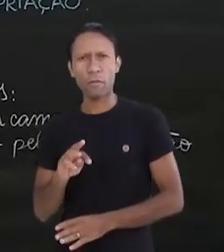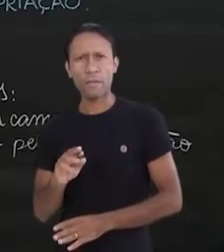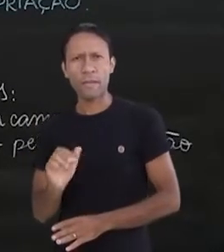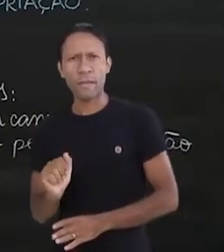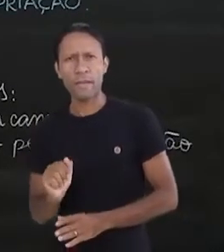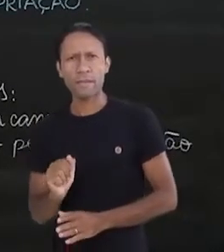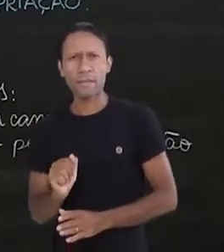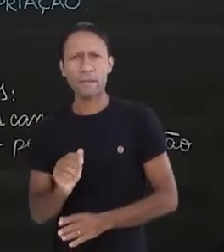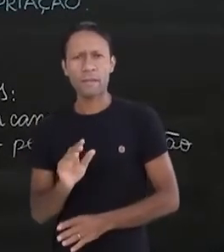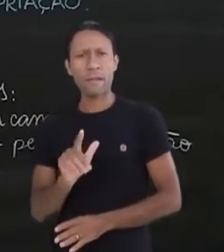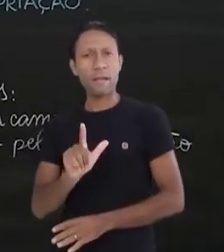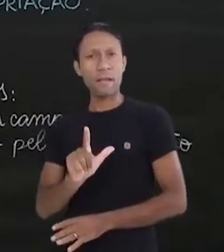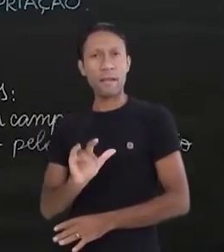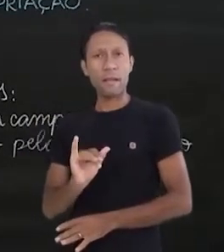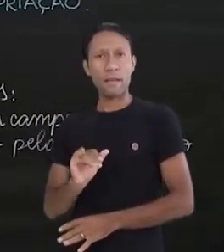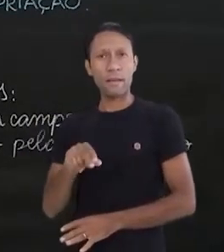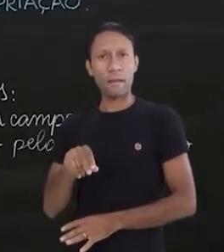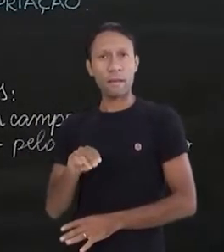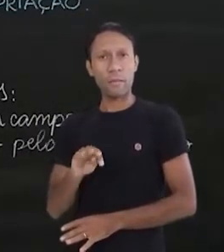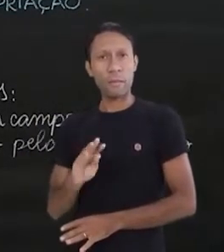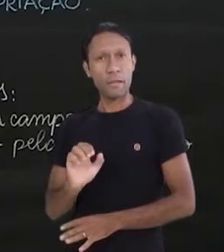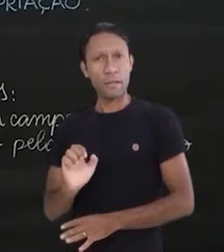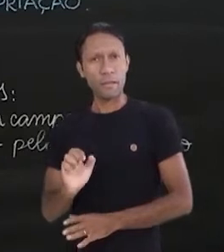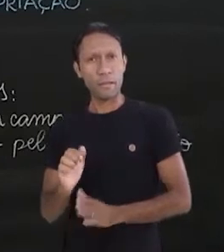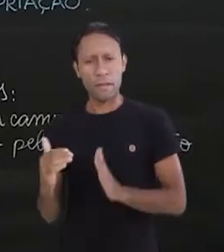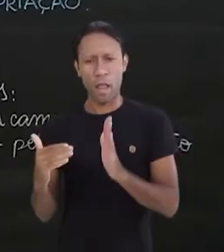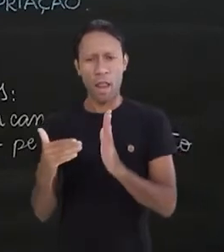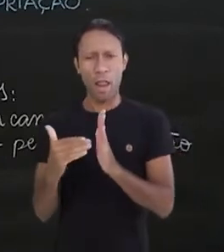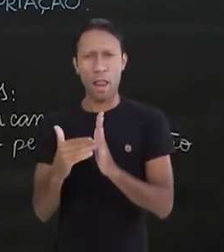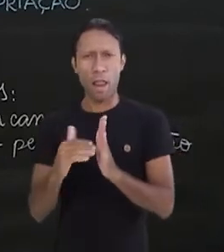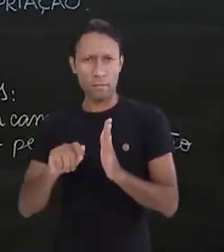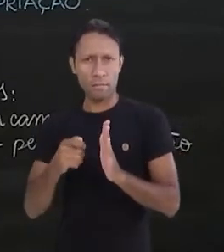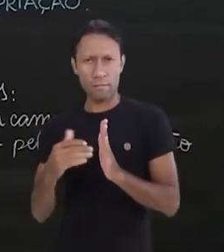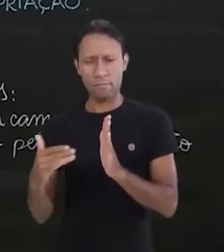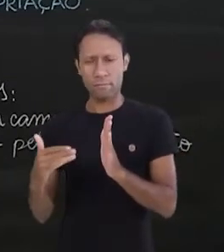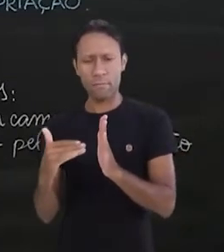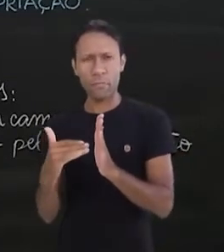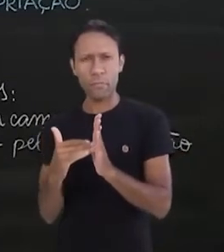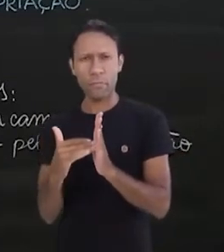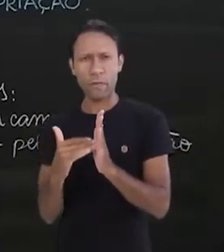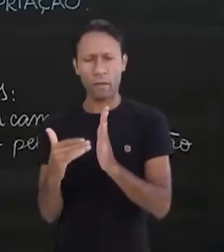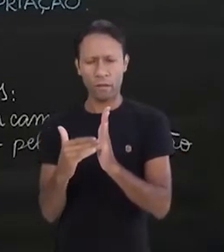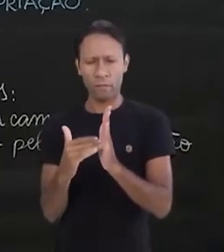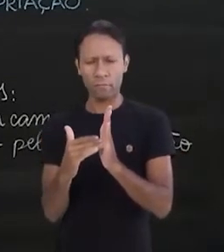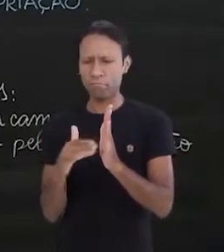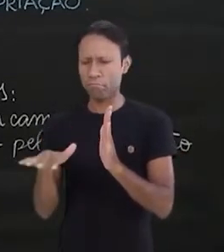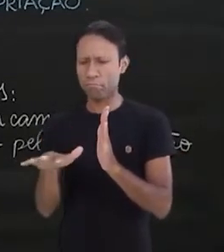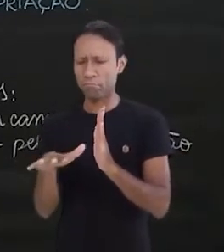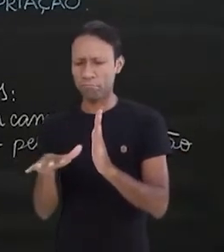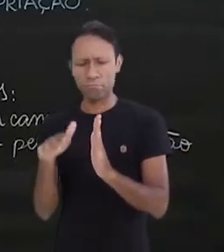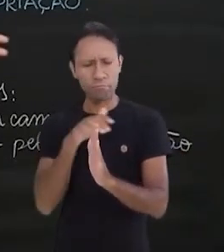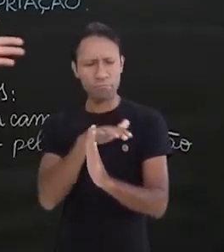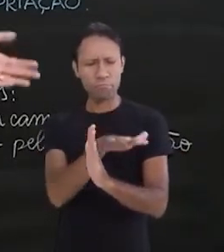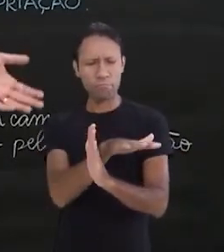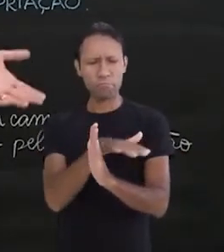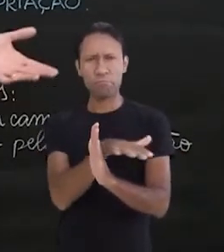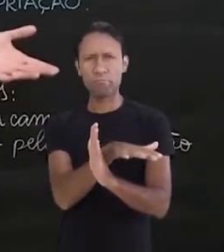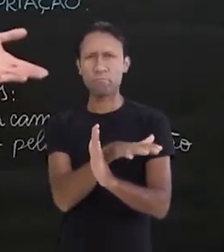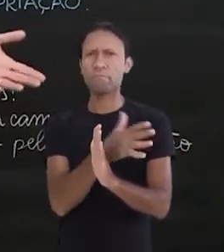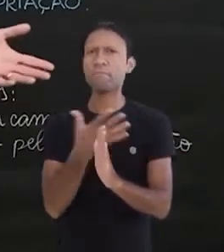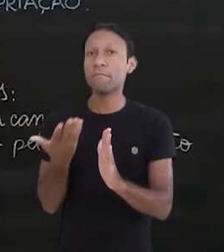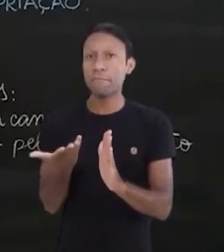Limite e fronteira é a mesma coisa? Será que é a mesma coisa mesmo? Afinal, o que é território? Tem a ver com